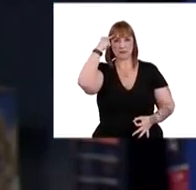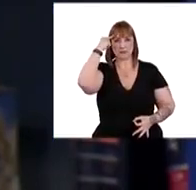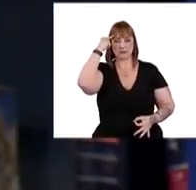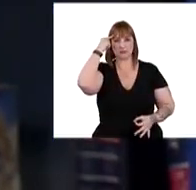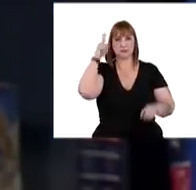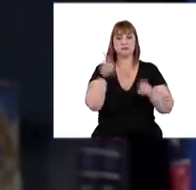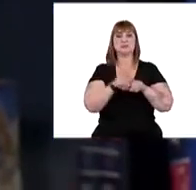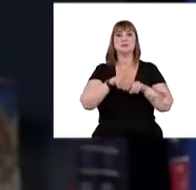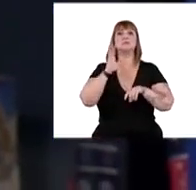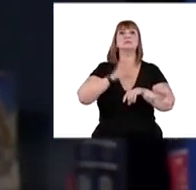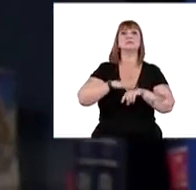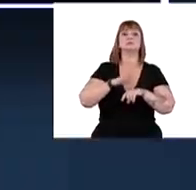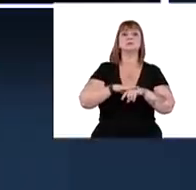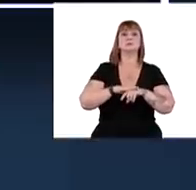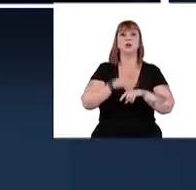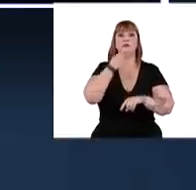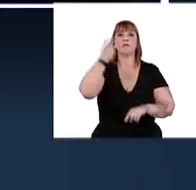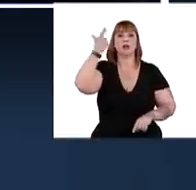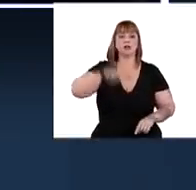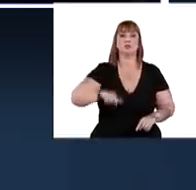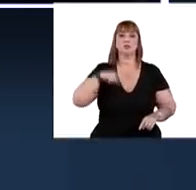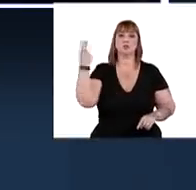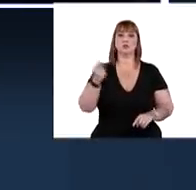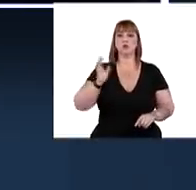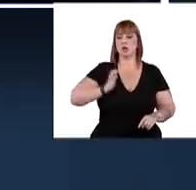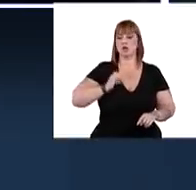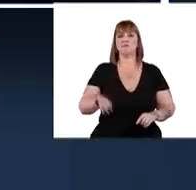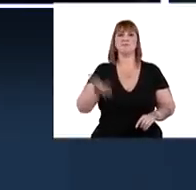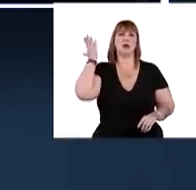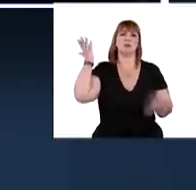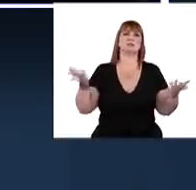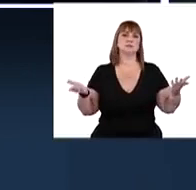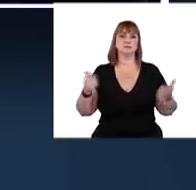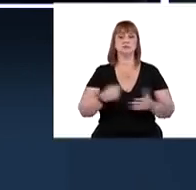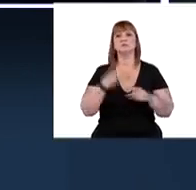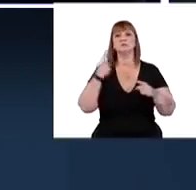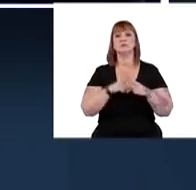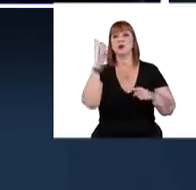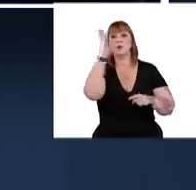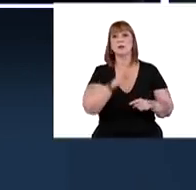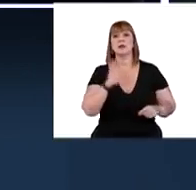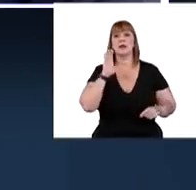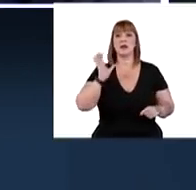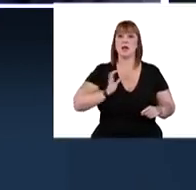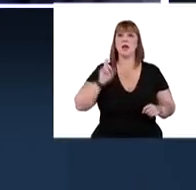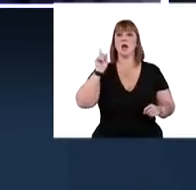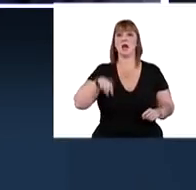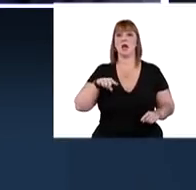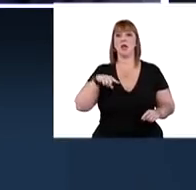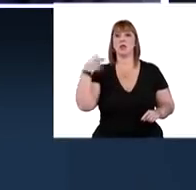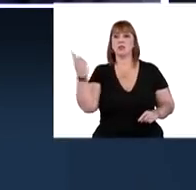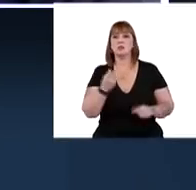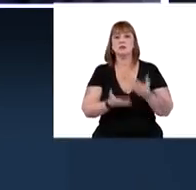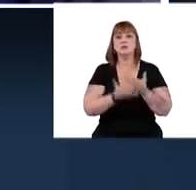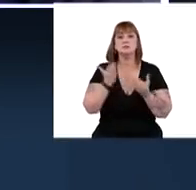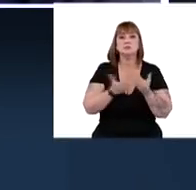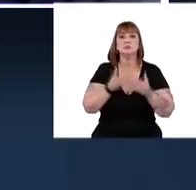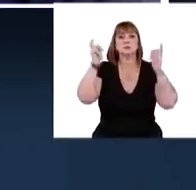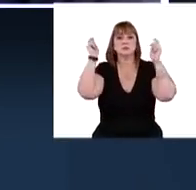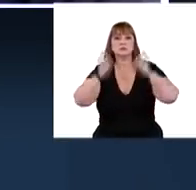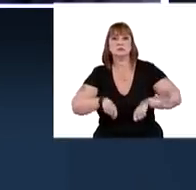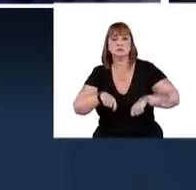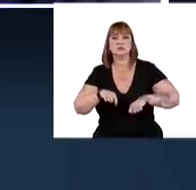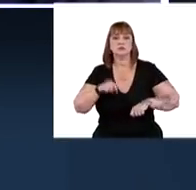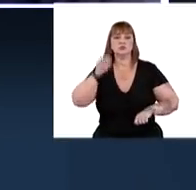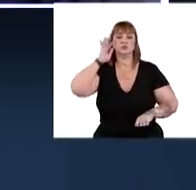vai fazer, repito, todo mundo ficar mais rico, porque o Brasil é rico. Só que nós perdemos a capacidade